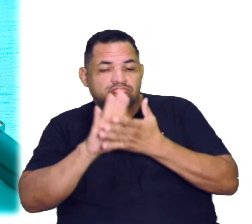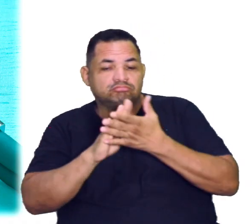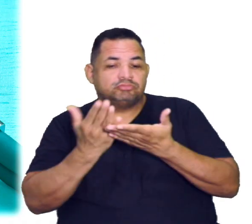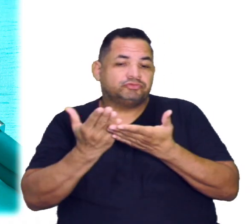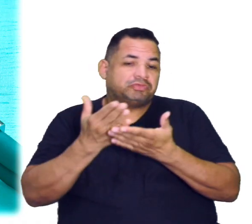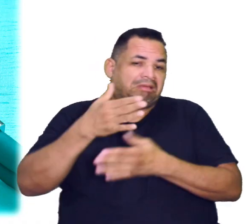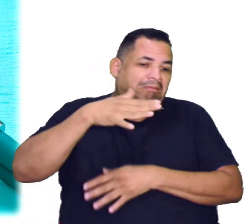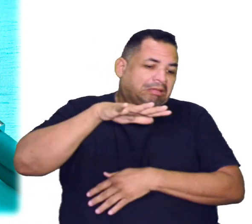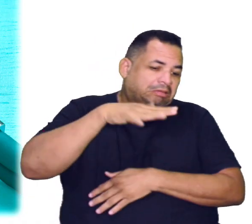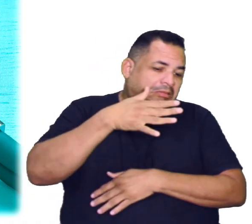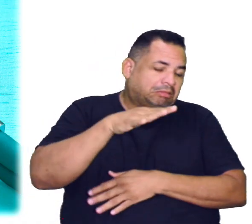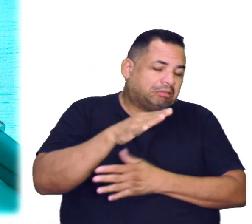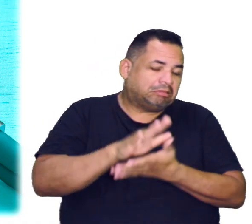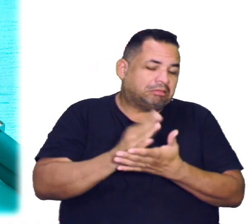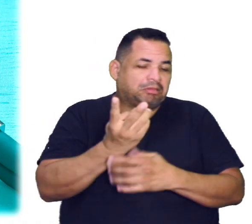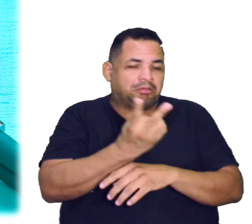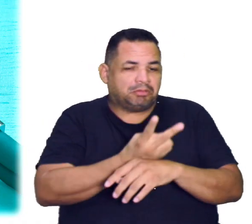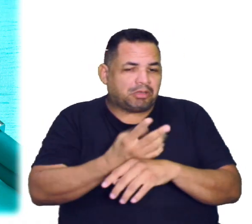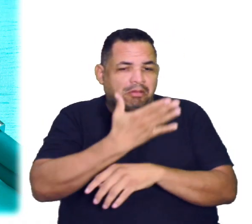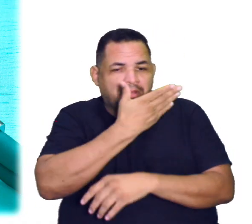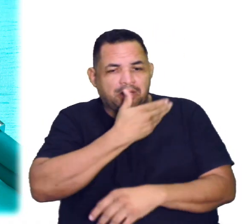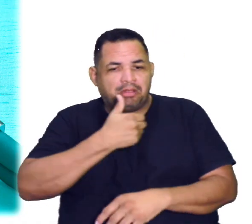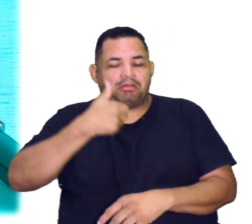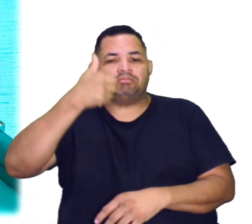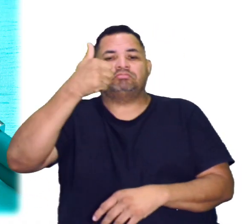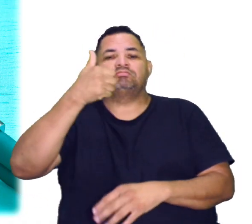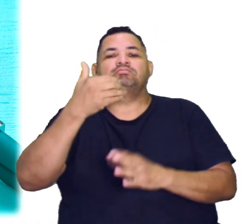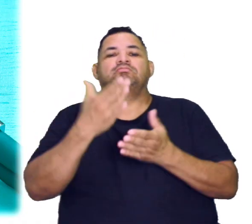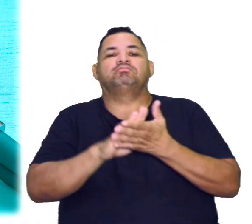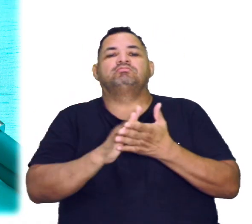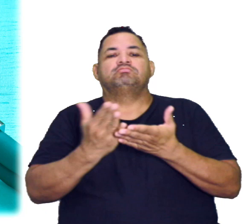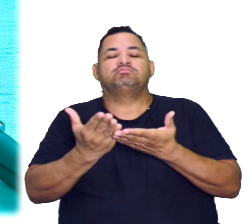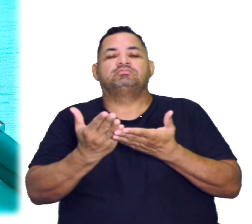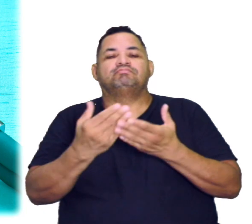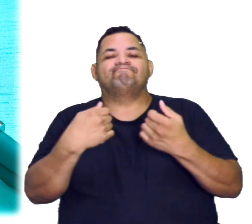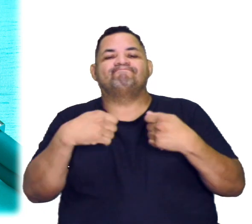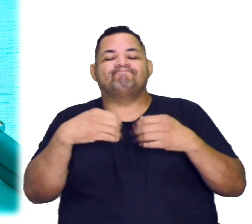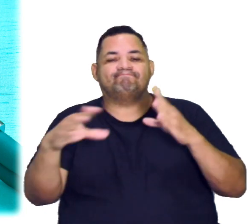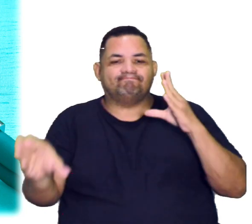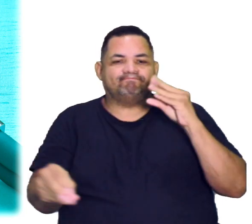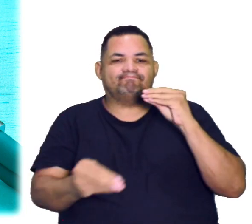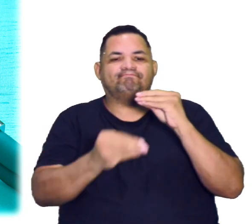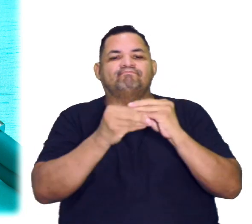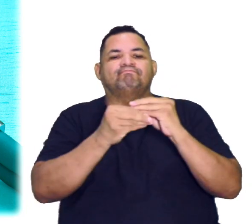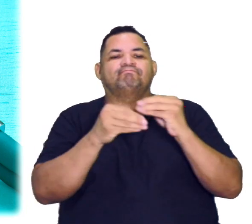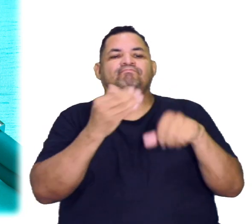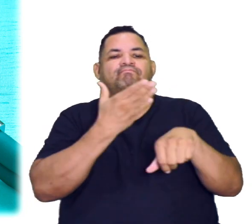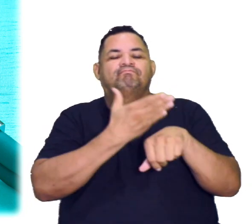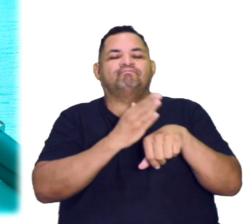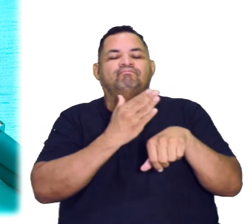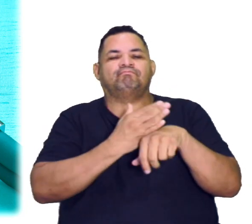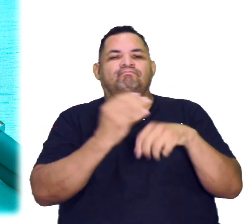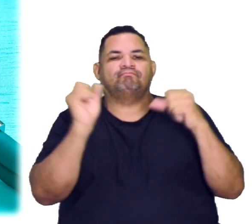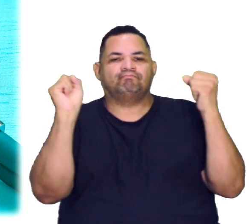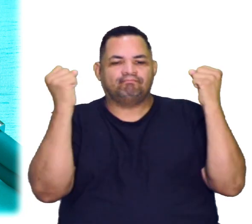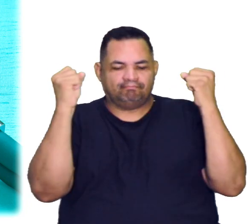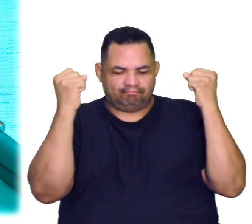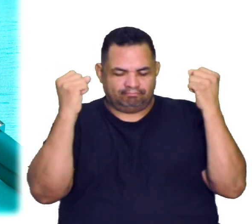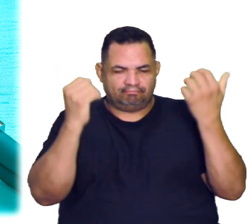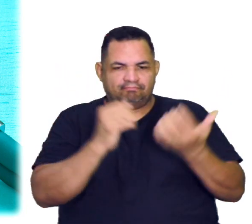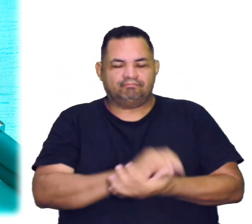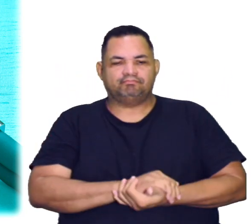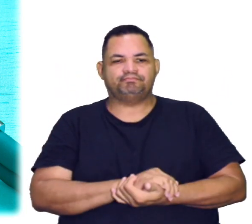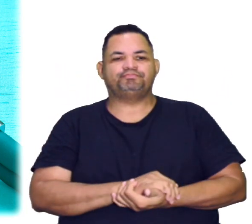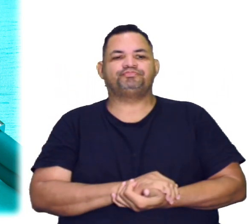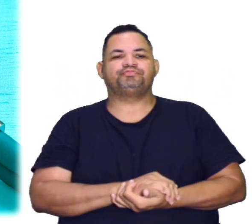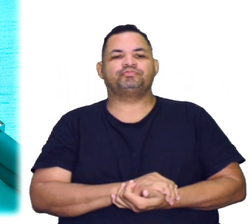melhora. E entre essas melhoras, a gente tem que inserir claro, exercício